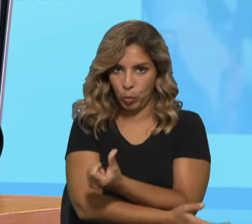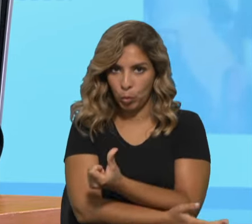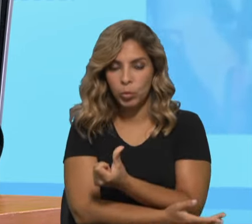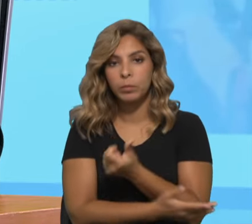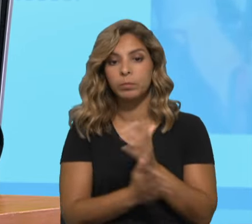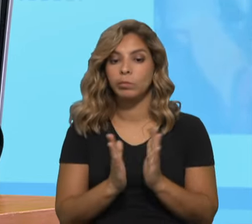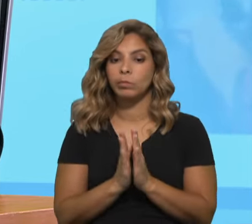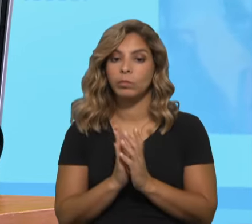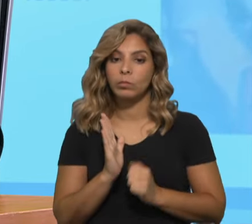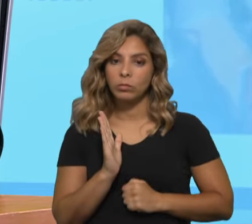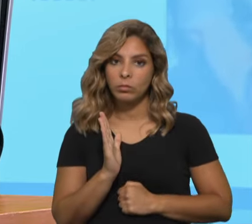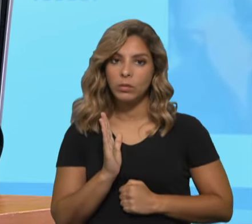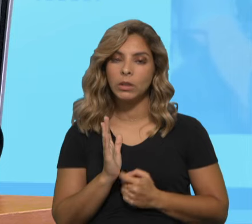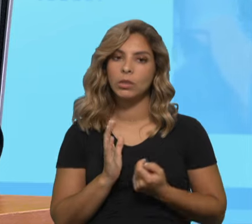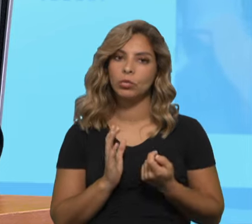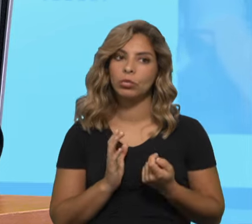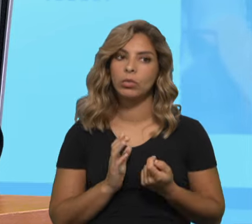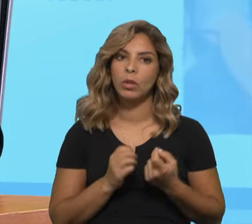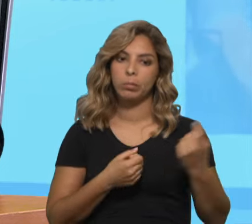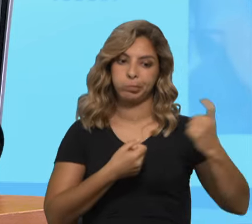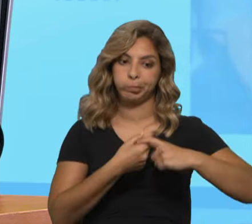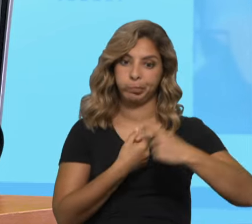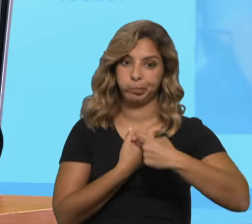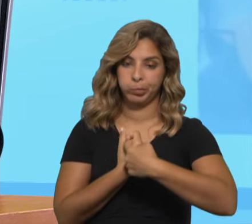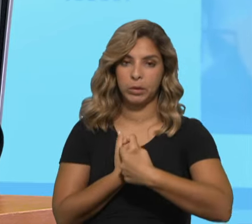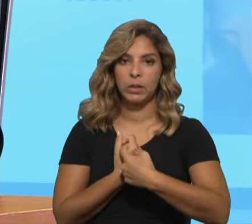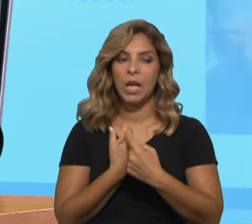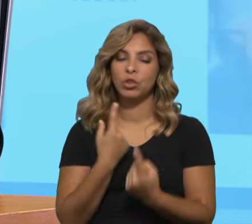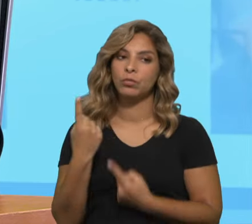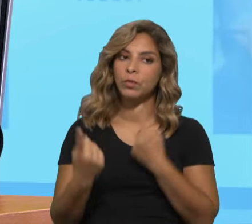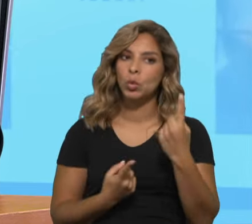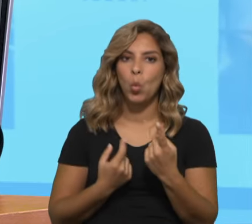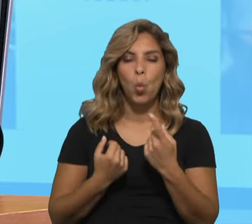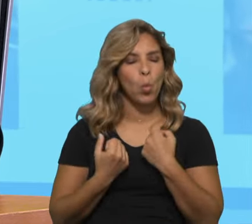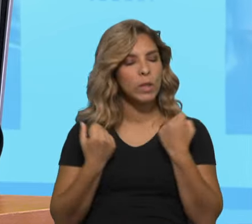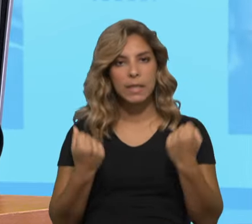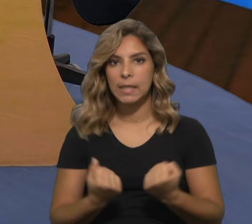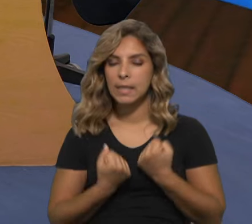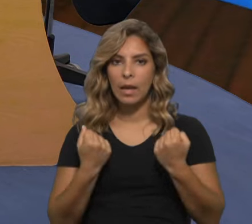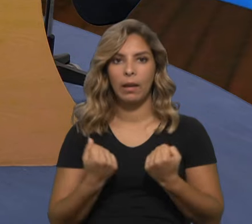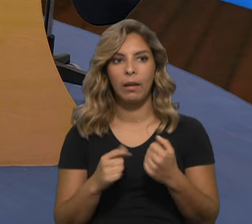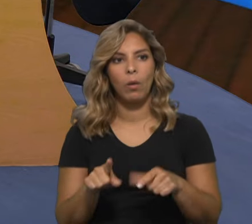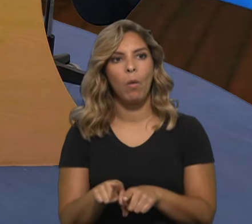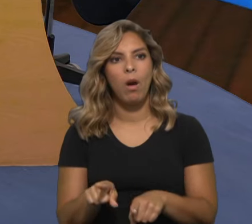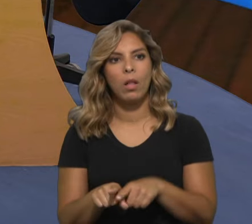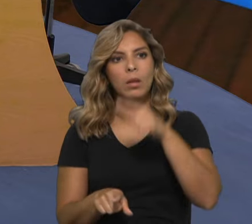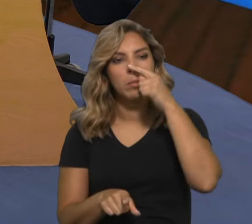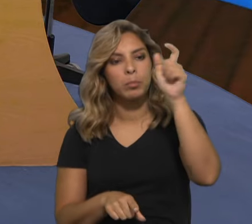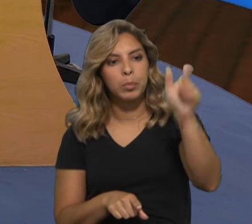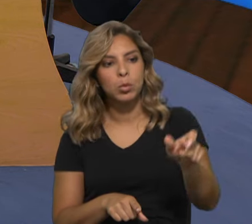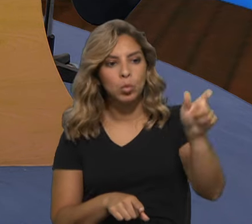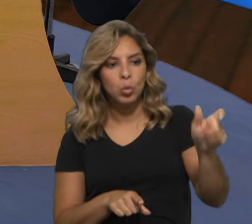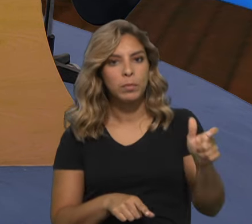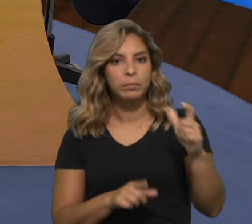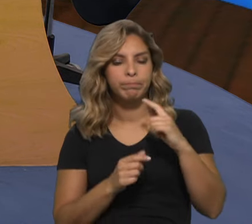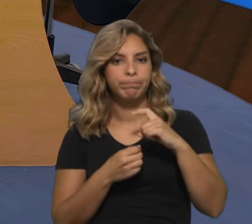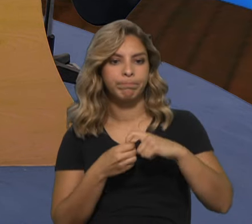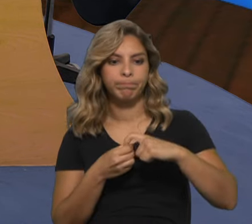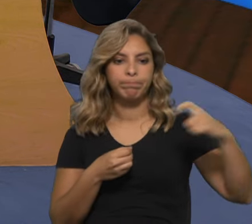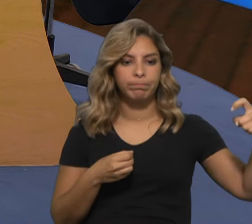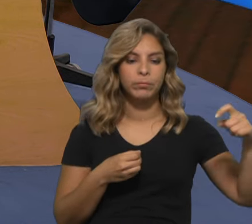Igreja Católica, com as suas paróquias, não consegue transmitir a pessoas que já estão distantes da sua